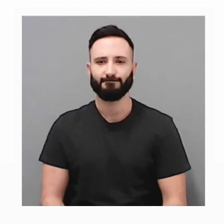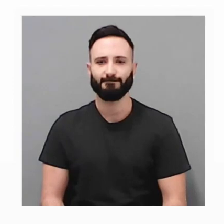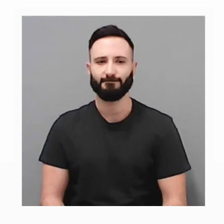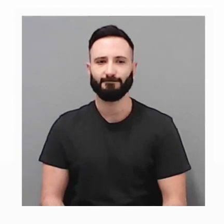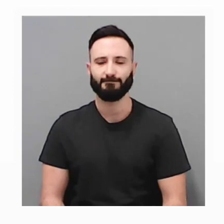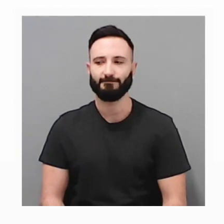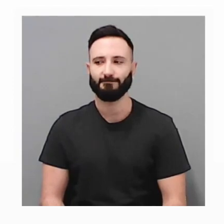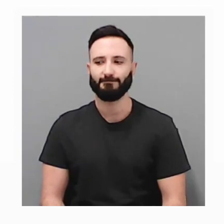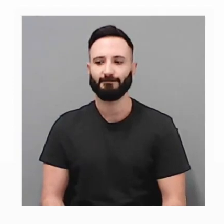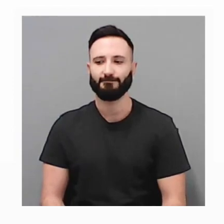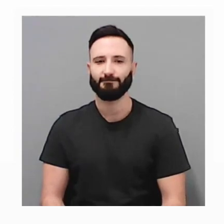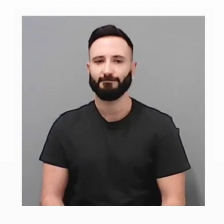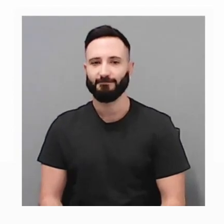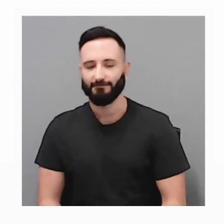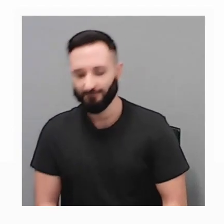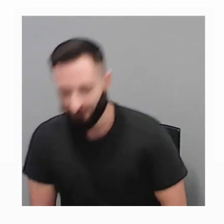terapias ou destas atividades.